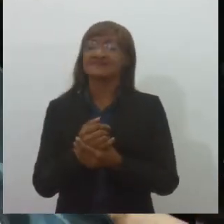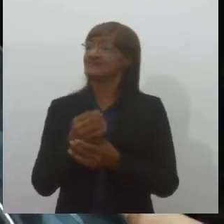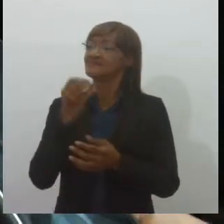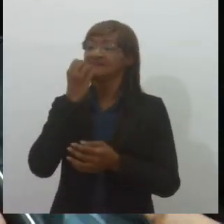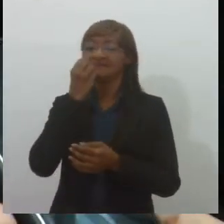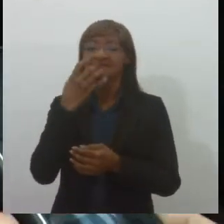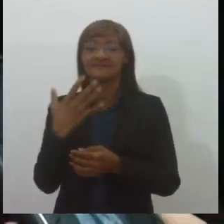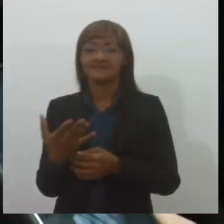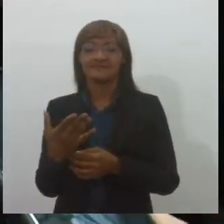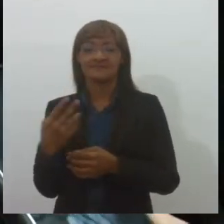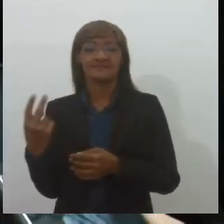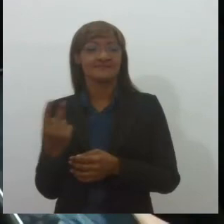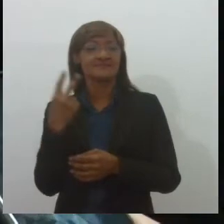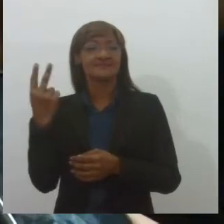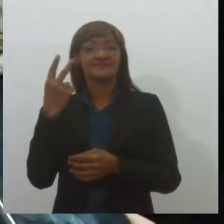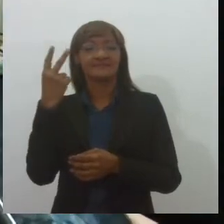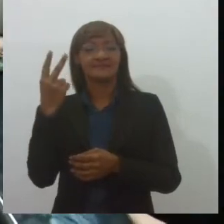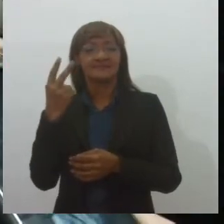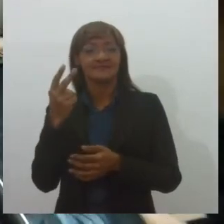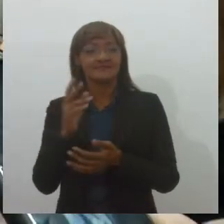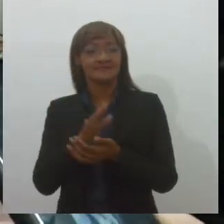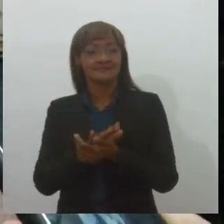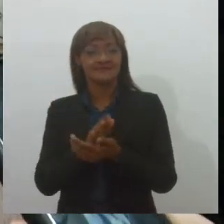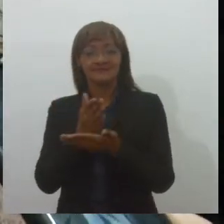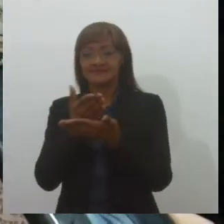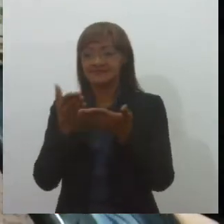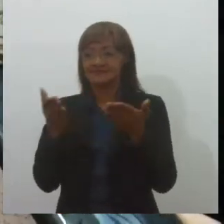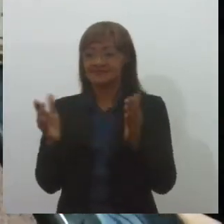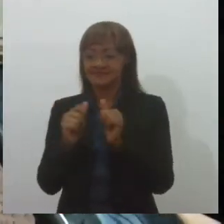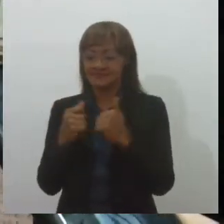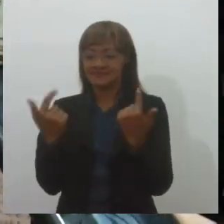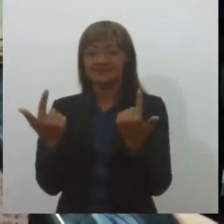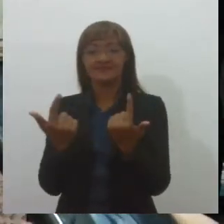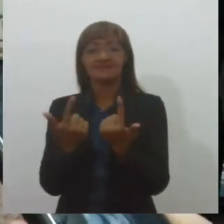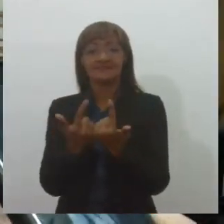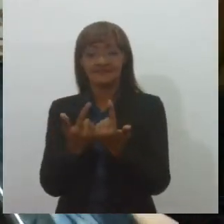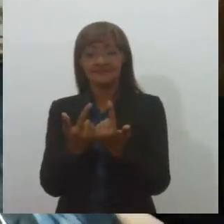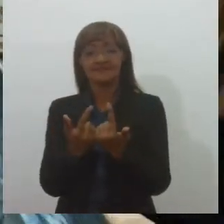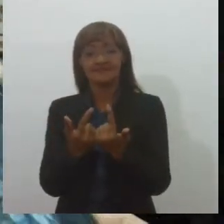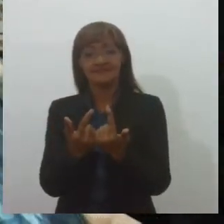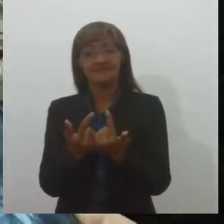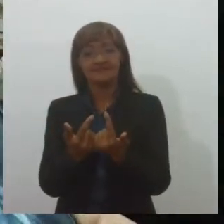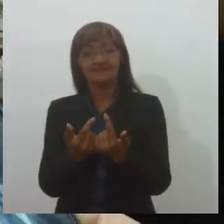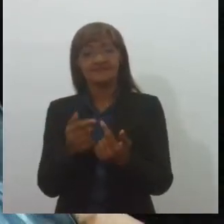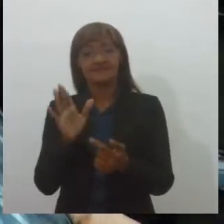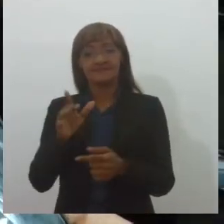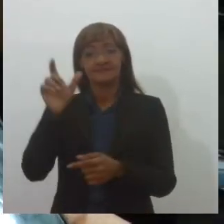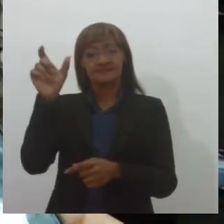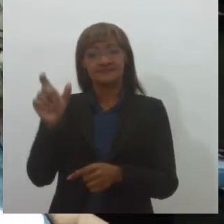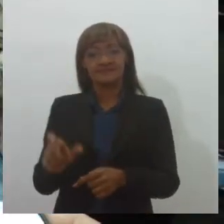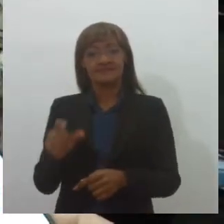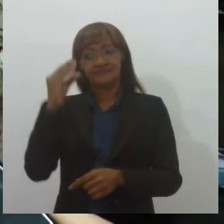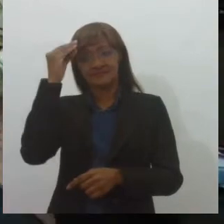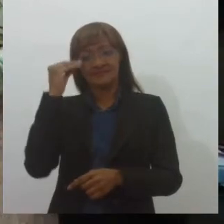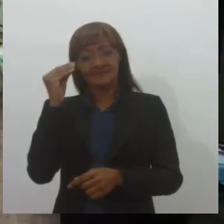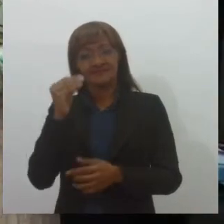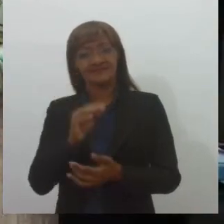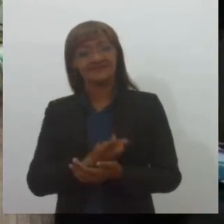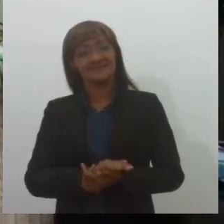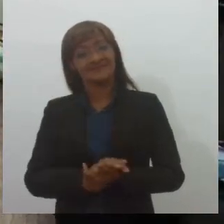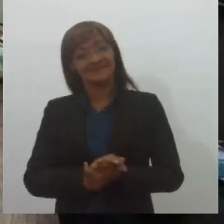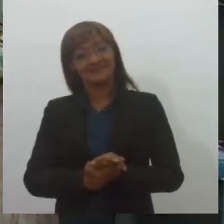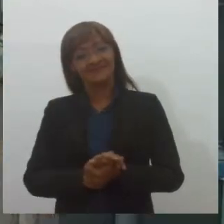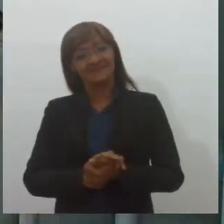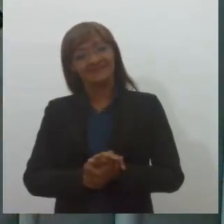e esse reconhecimento do Estado descer da cama da Assembleia Legislativa né em relação a esse título Albernaz